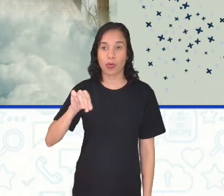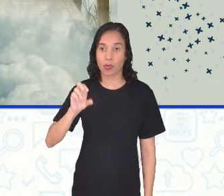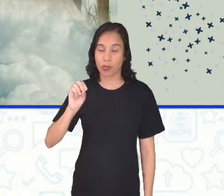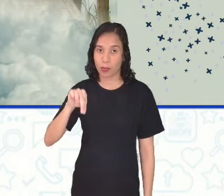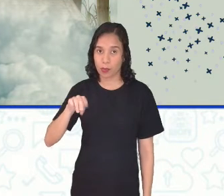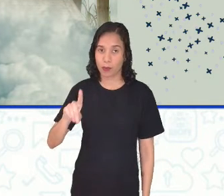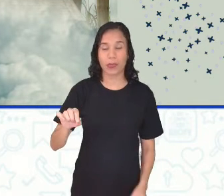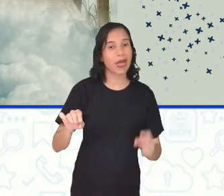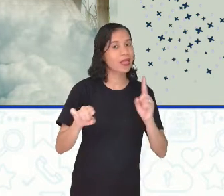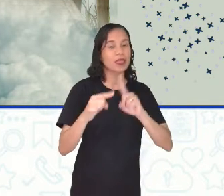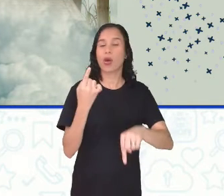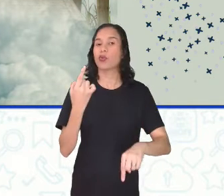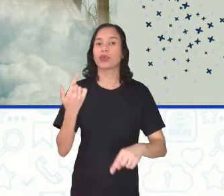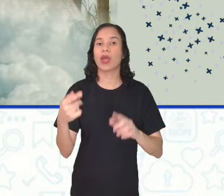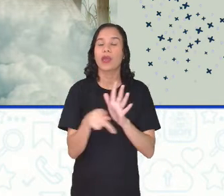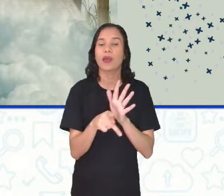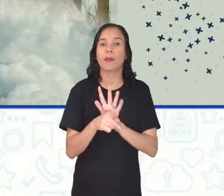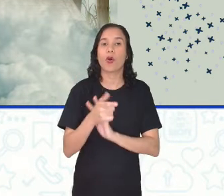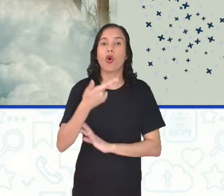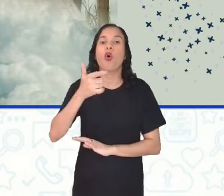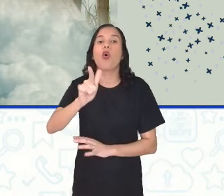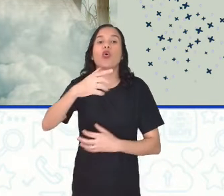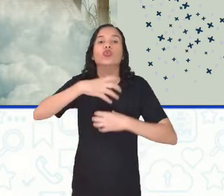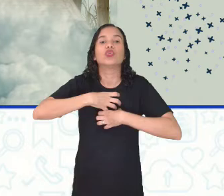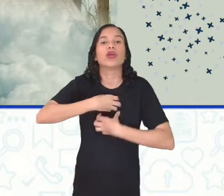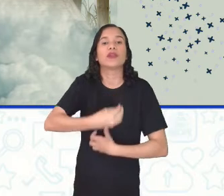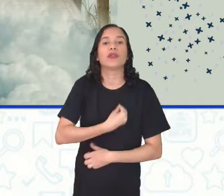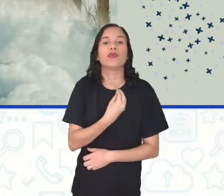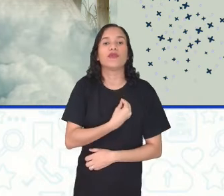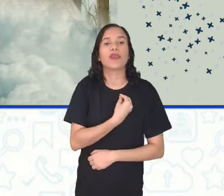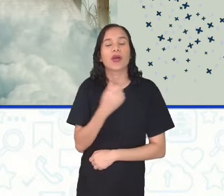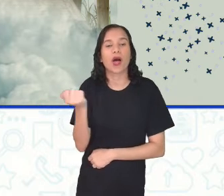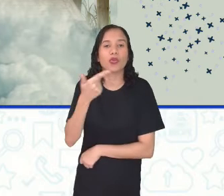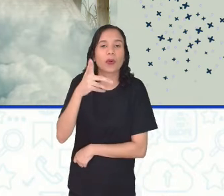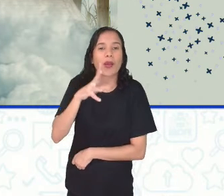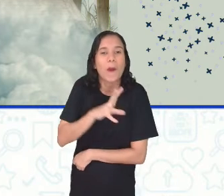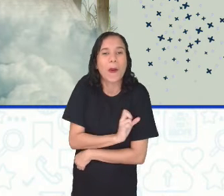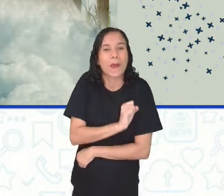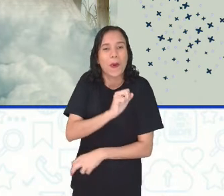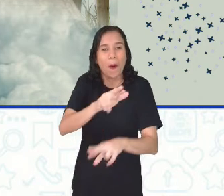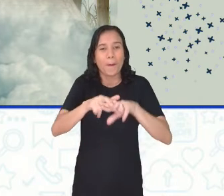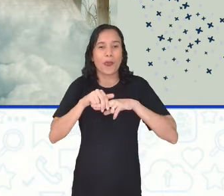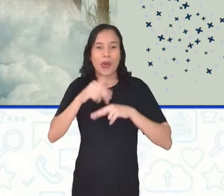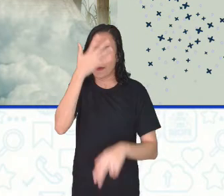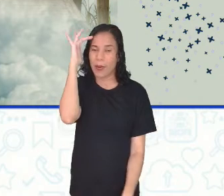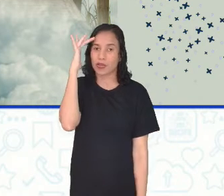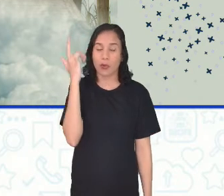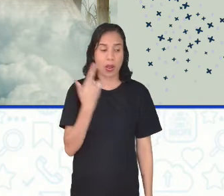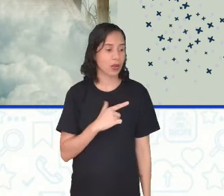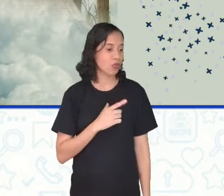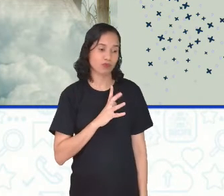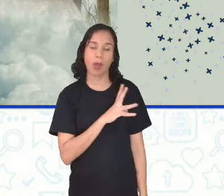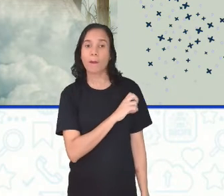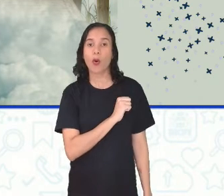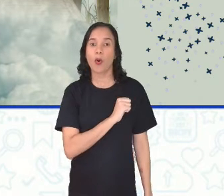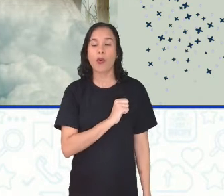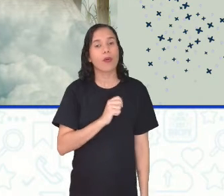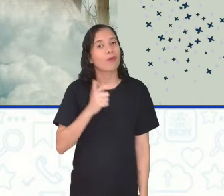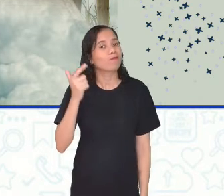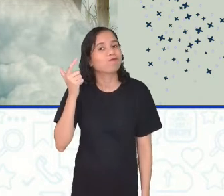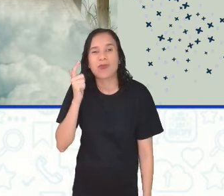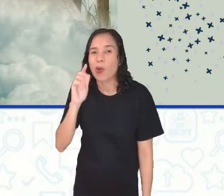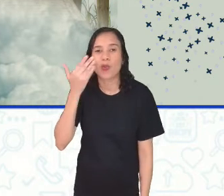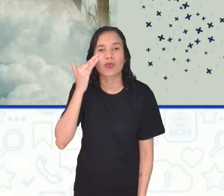final, não encontra senão outro sentido à vida além de amar. Sendo assim, quem não ama, não